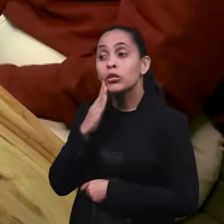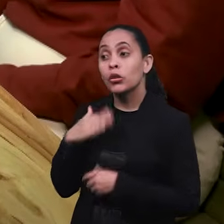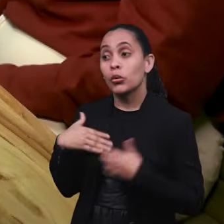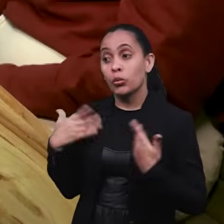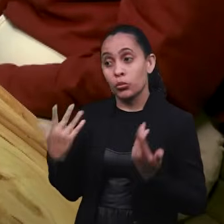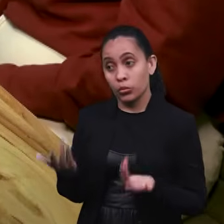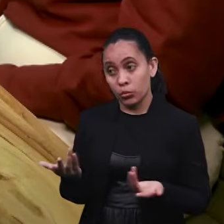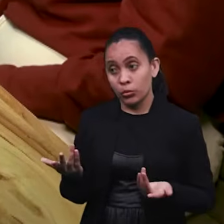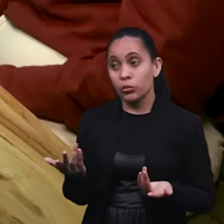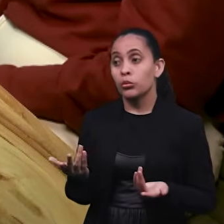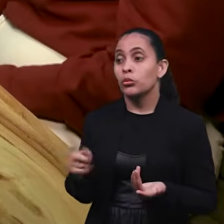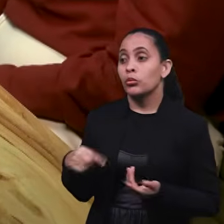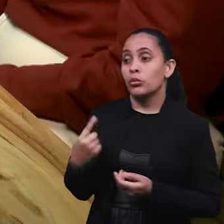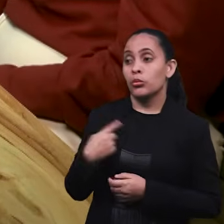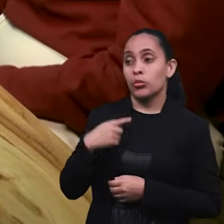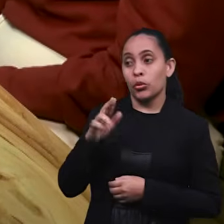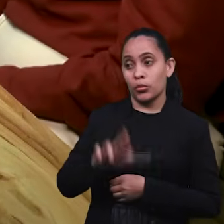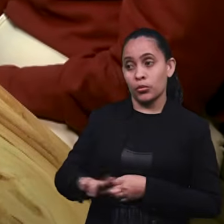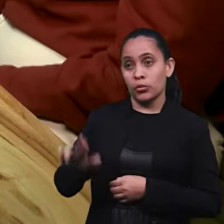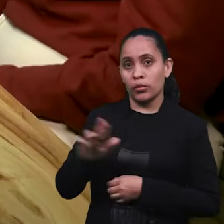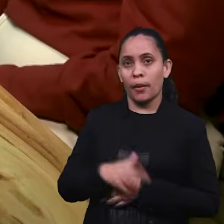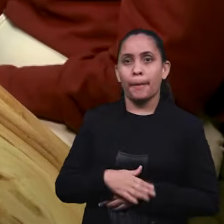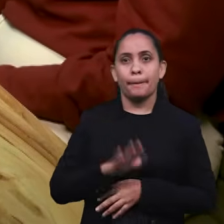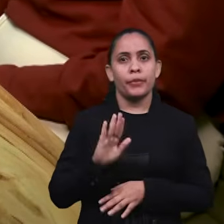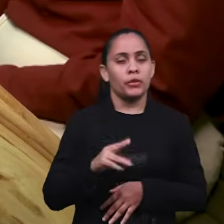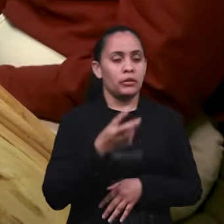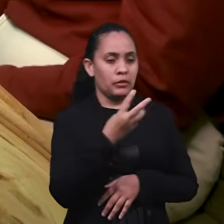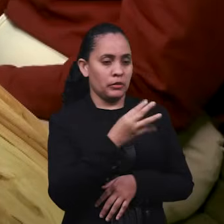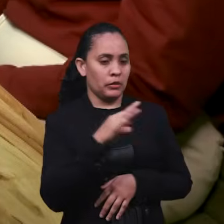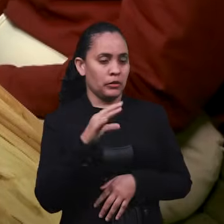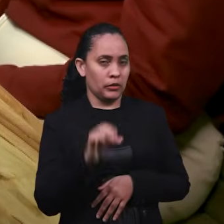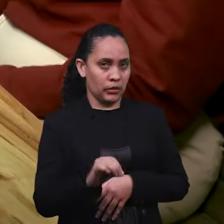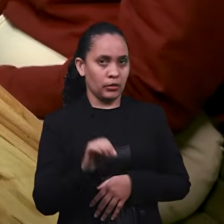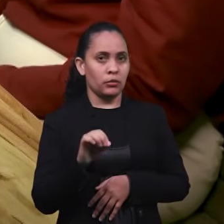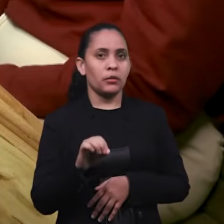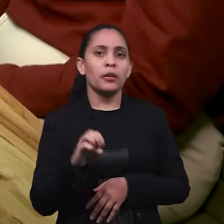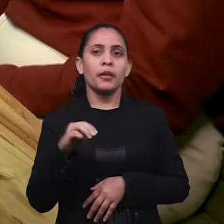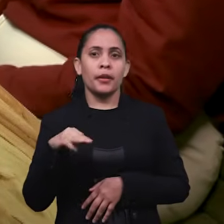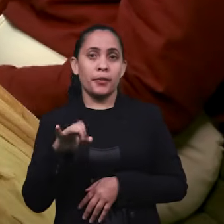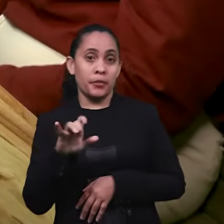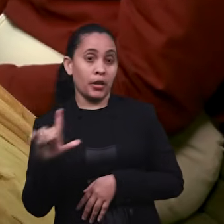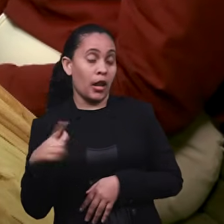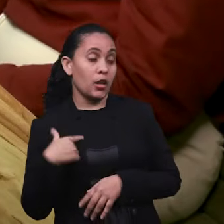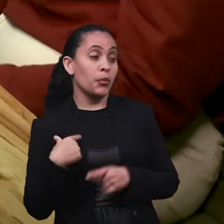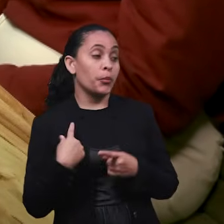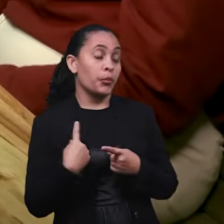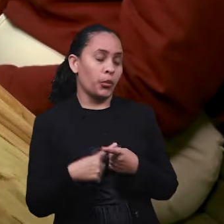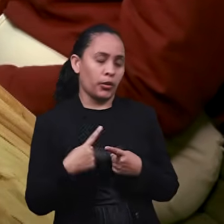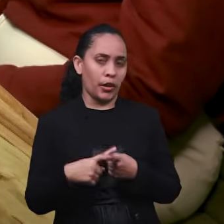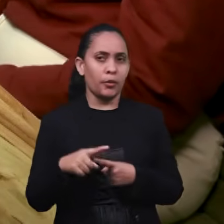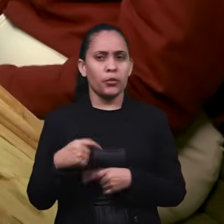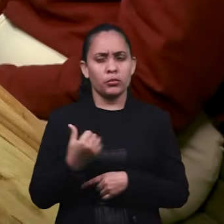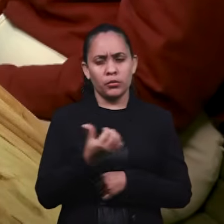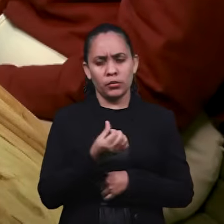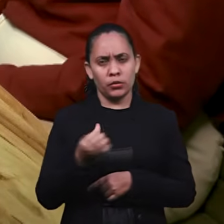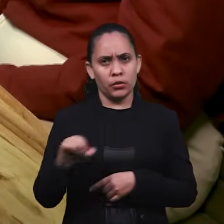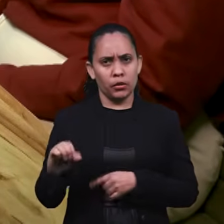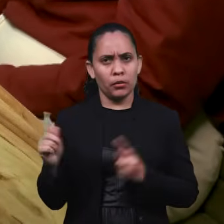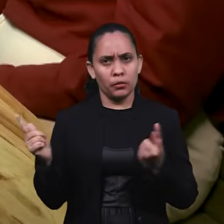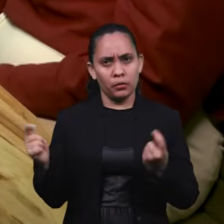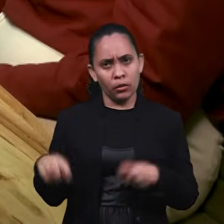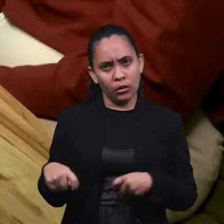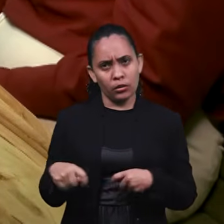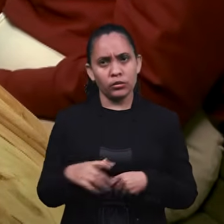qual a quantidade recomendada? Normalmente até 300 ml por dia. Por quê? Eu posso tomar 600?